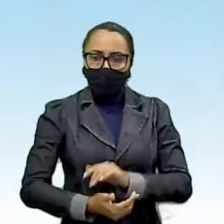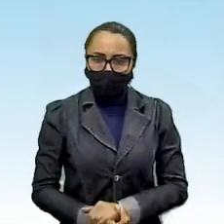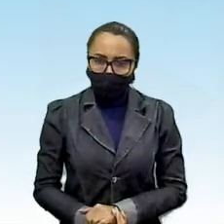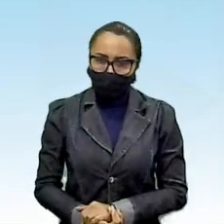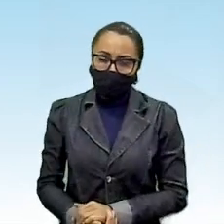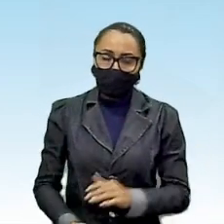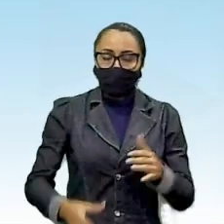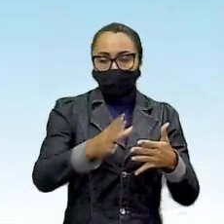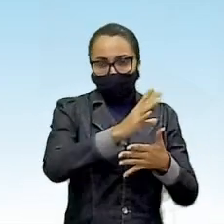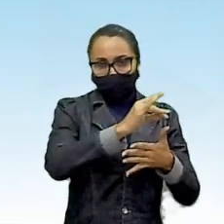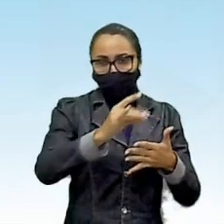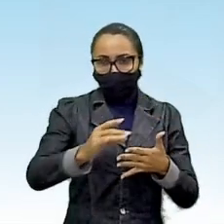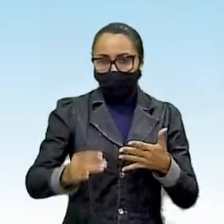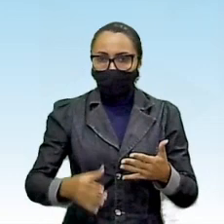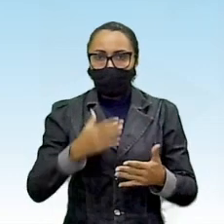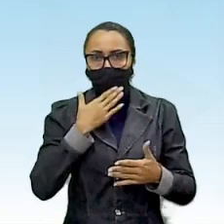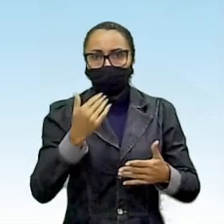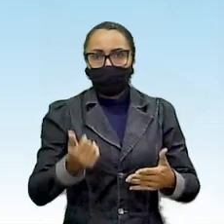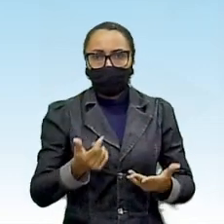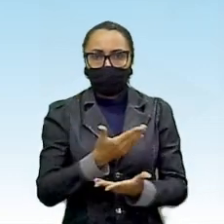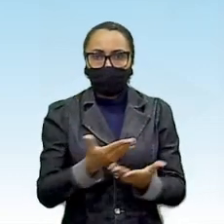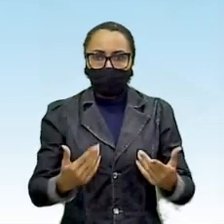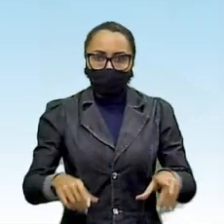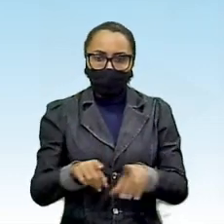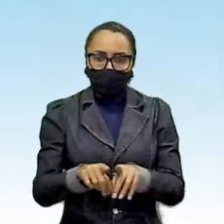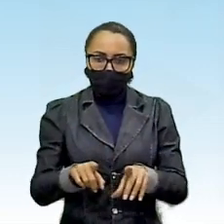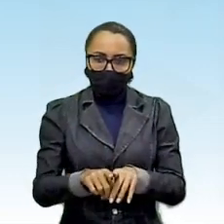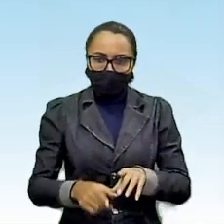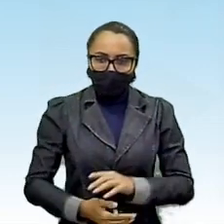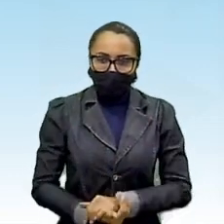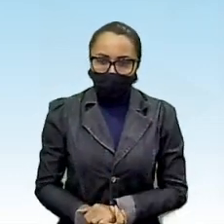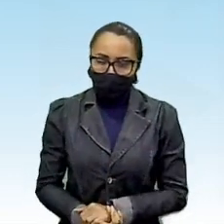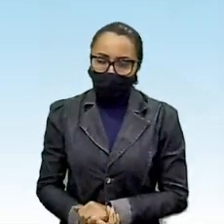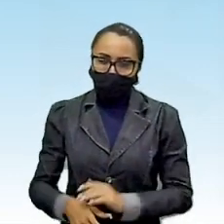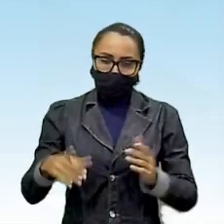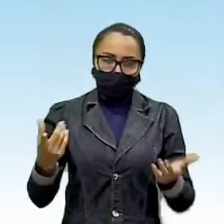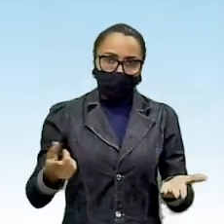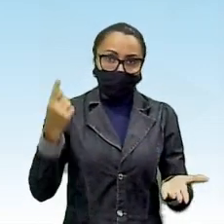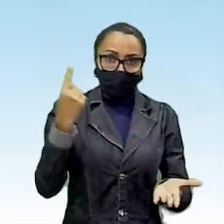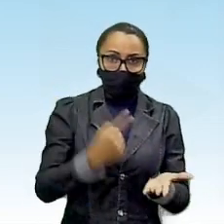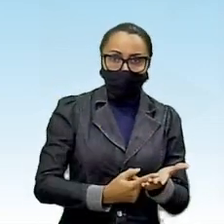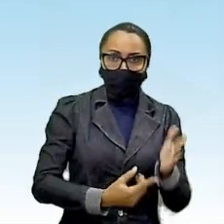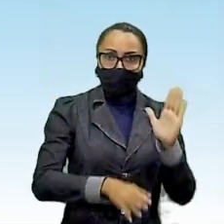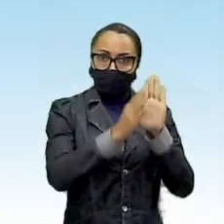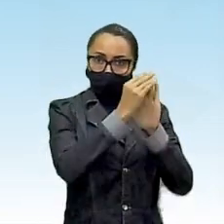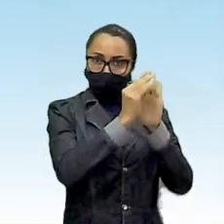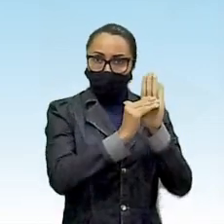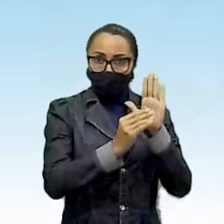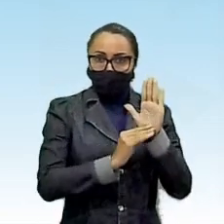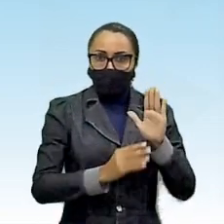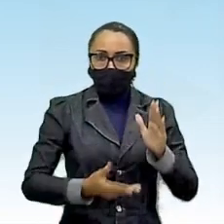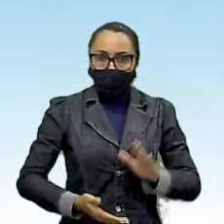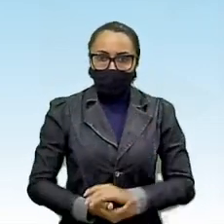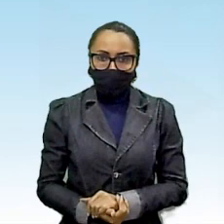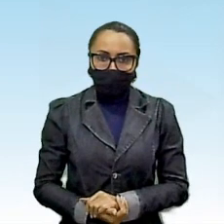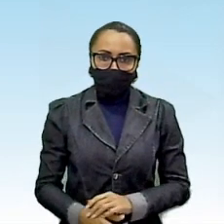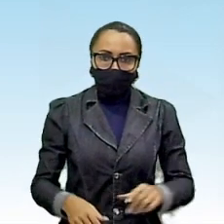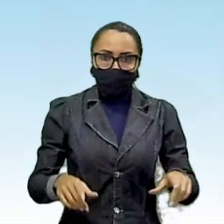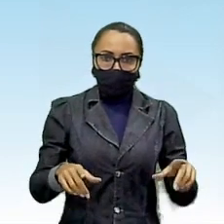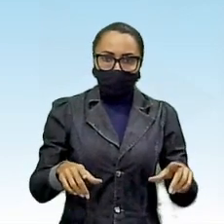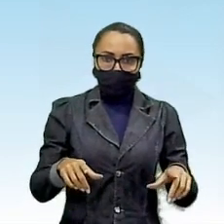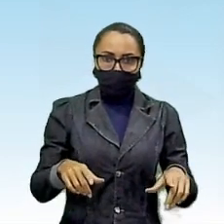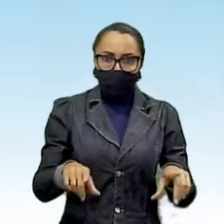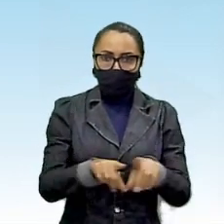o detalhamento melhor das taxas metabólicas, né, de acordo com a norma da Fundacentro. E também